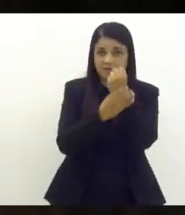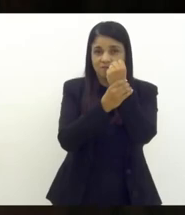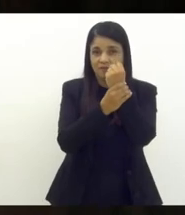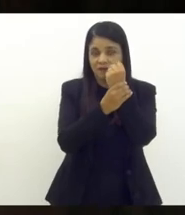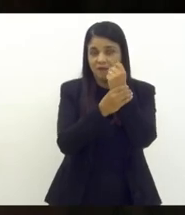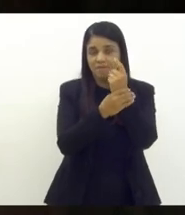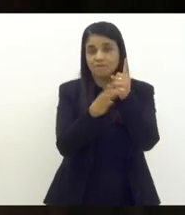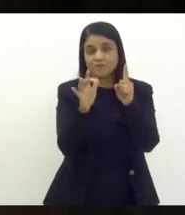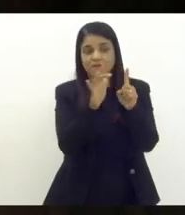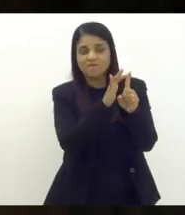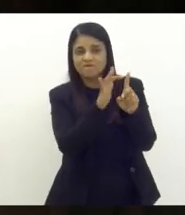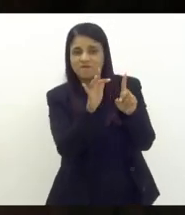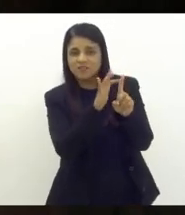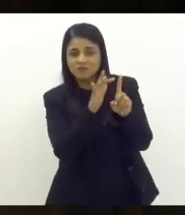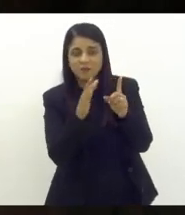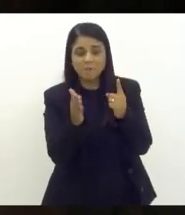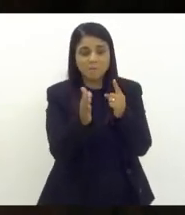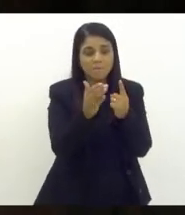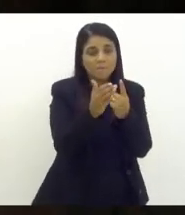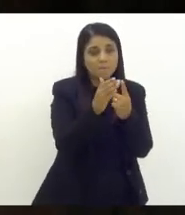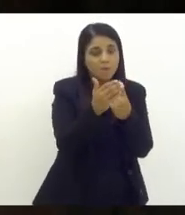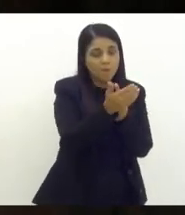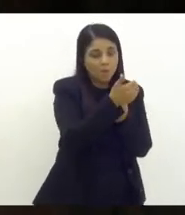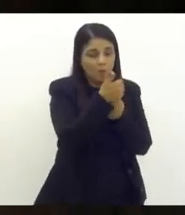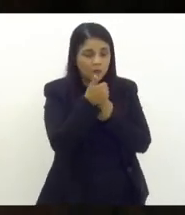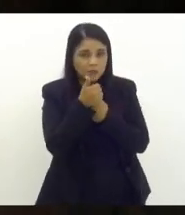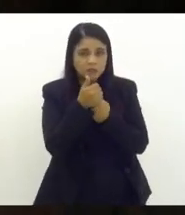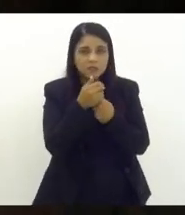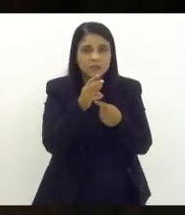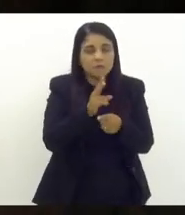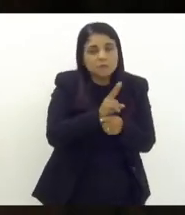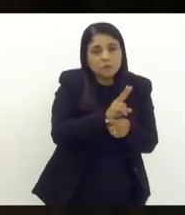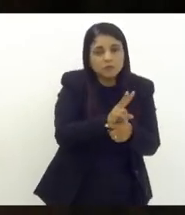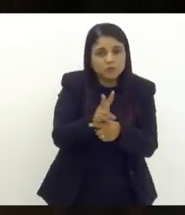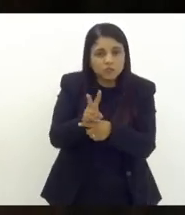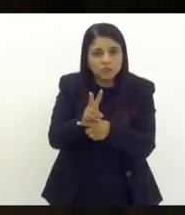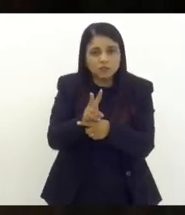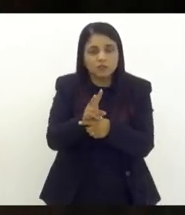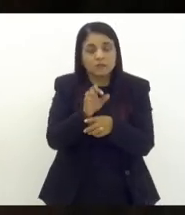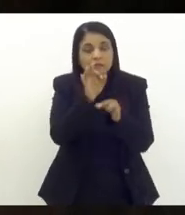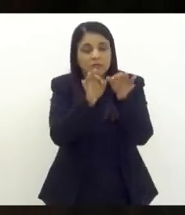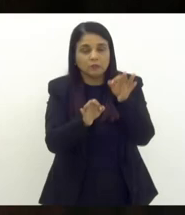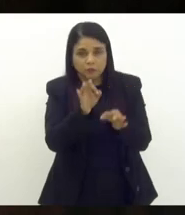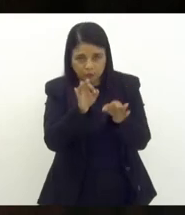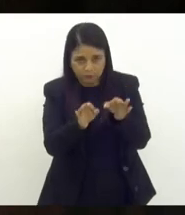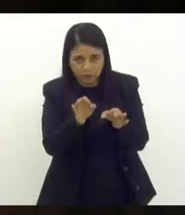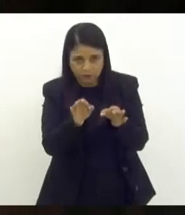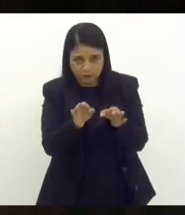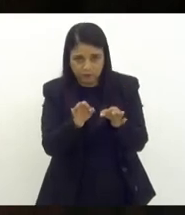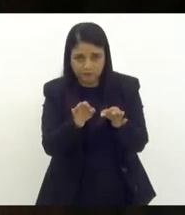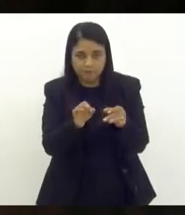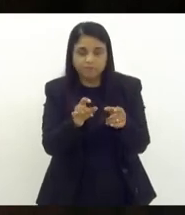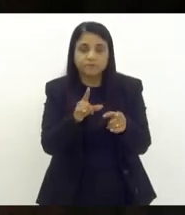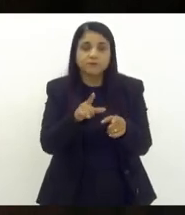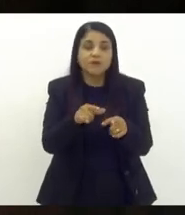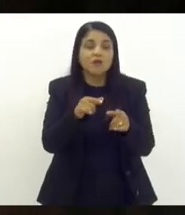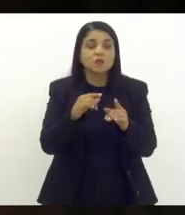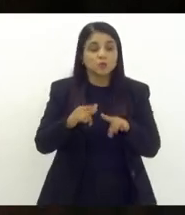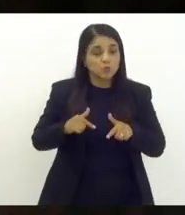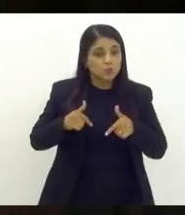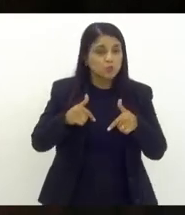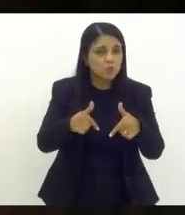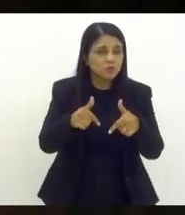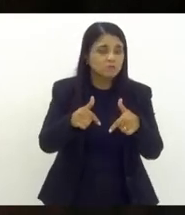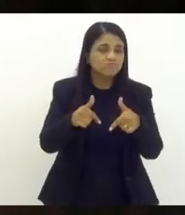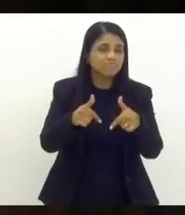vítima se sinta protegida amparada e que a justiça seja feita sua atuação é a peça chave para